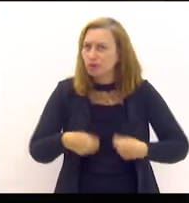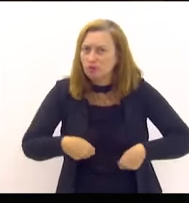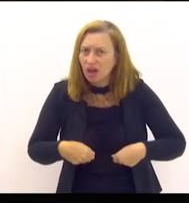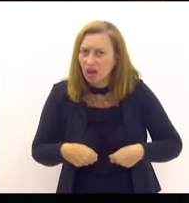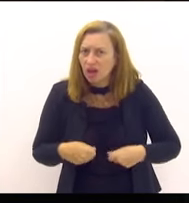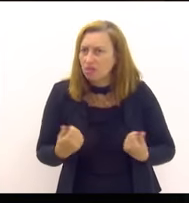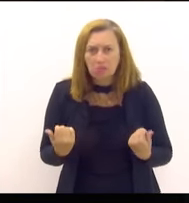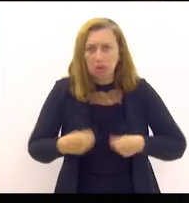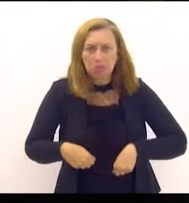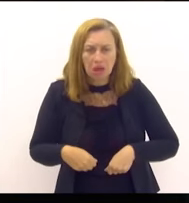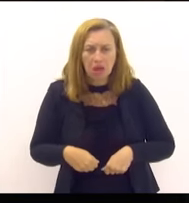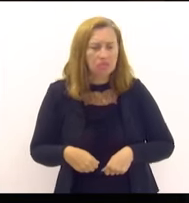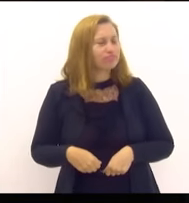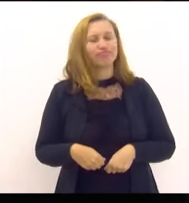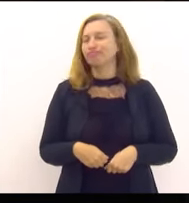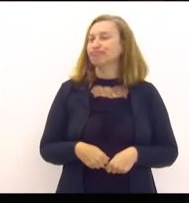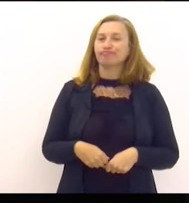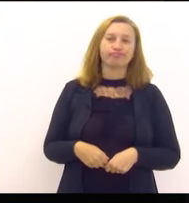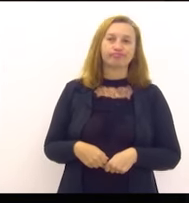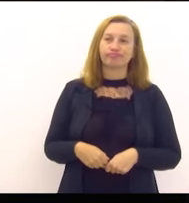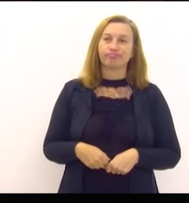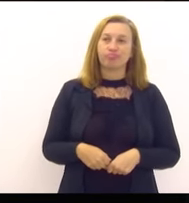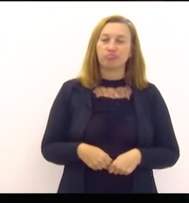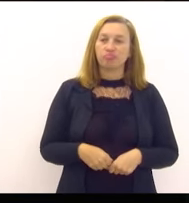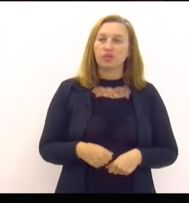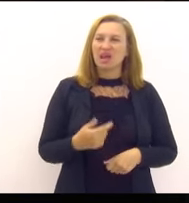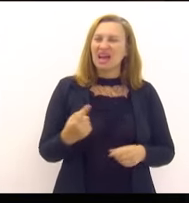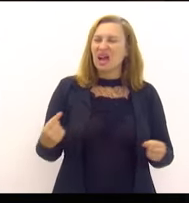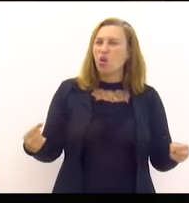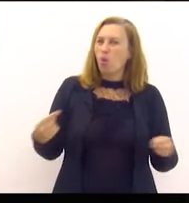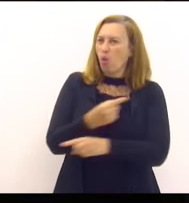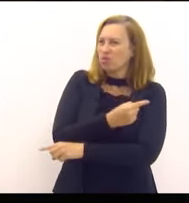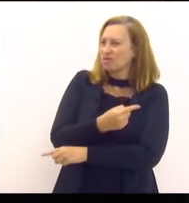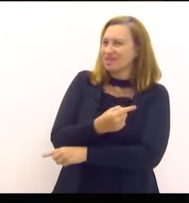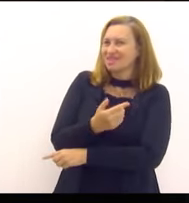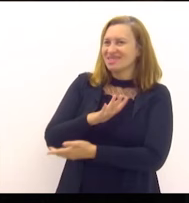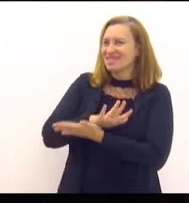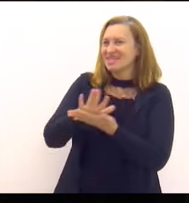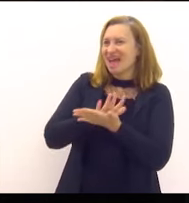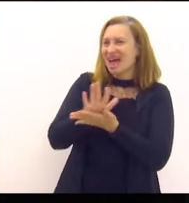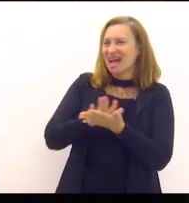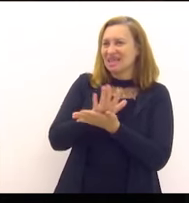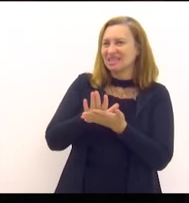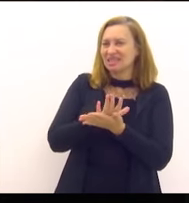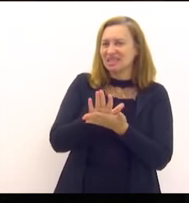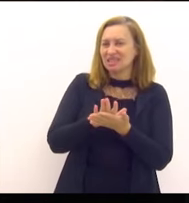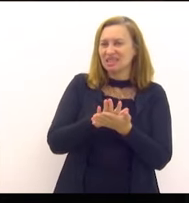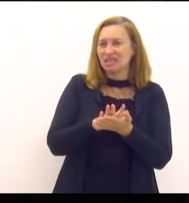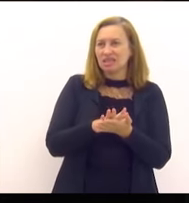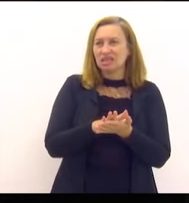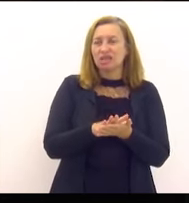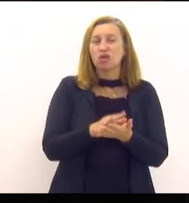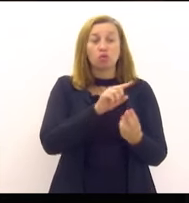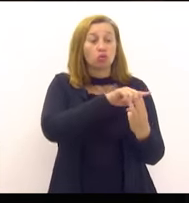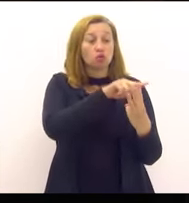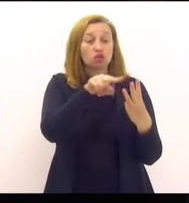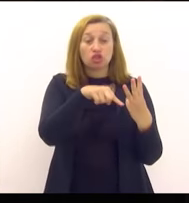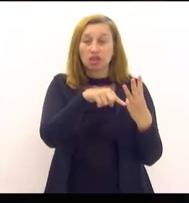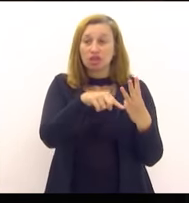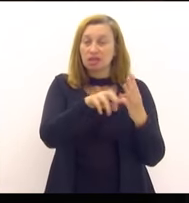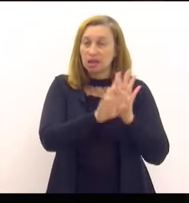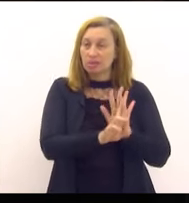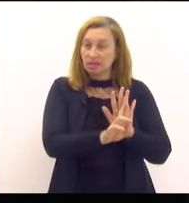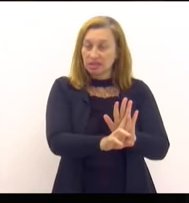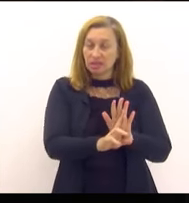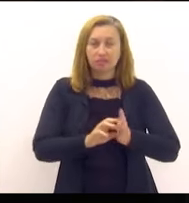Não dá para ser assim. Não tenho nada contra os nomes que estão sendo ventilados, não tenho nada contra